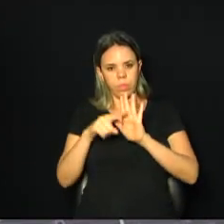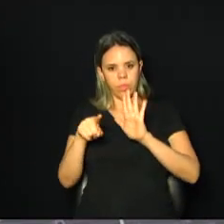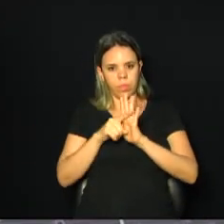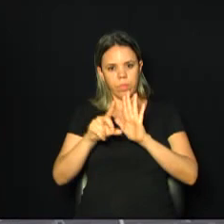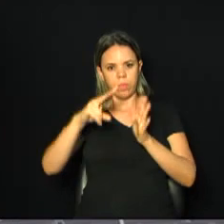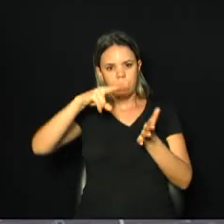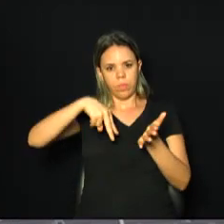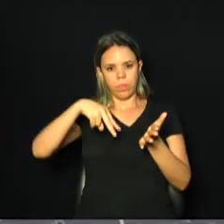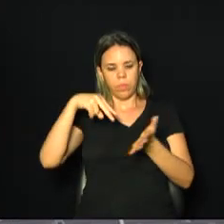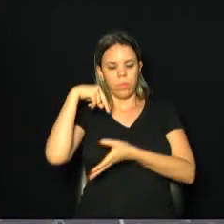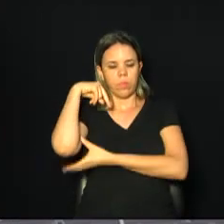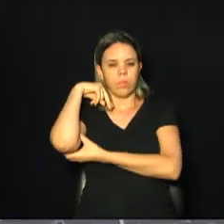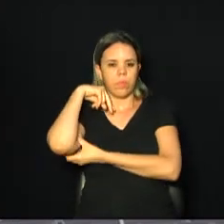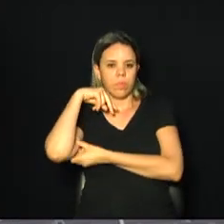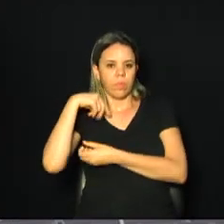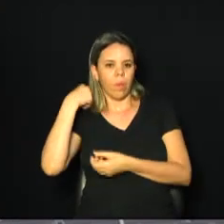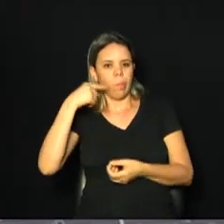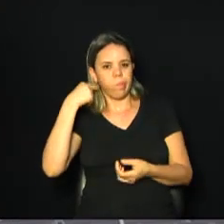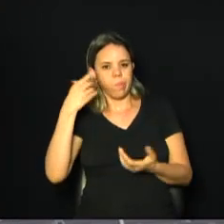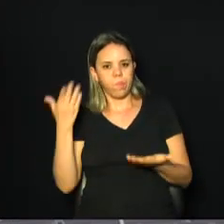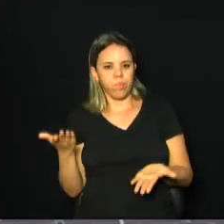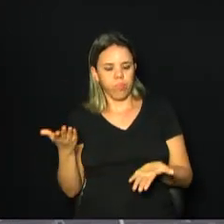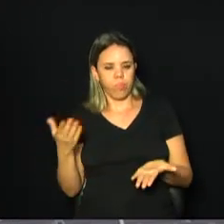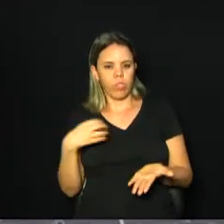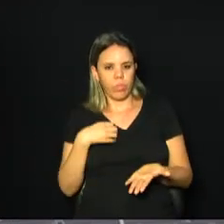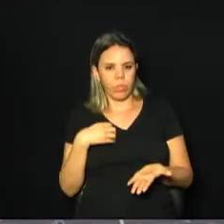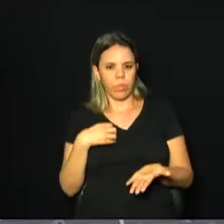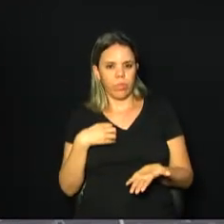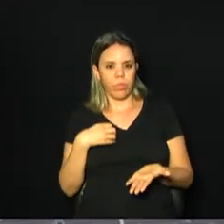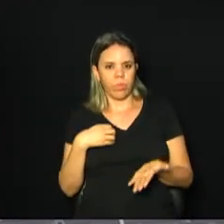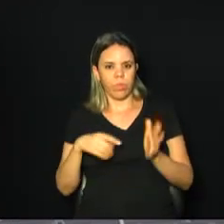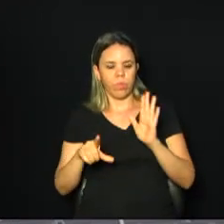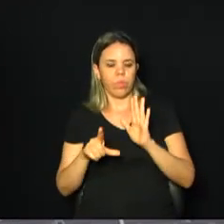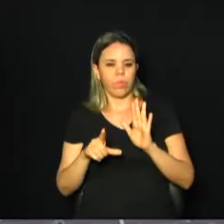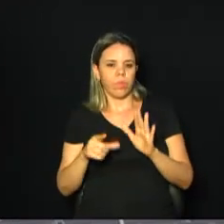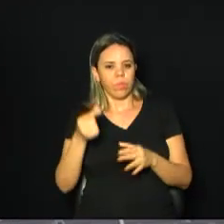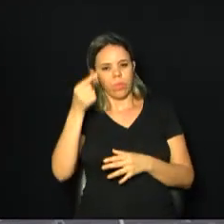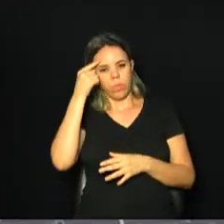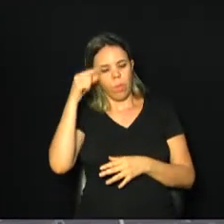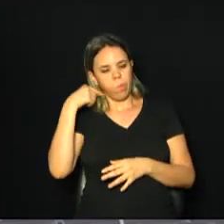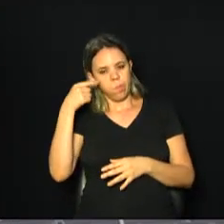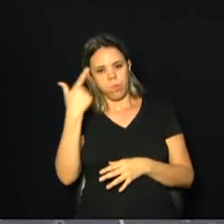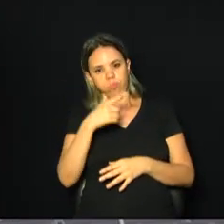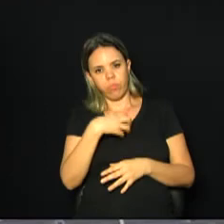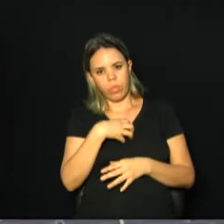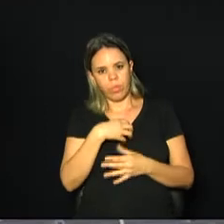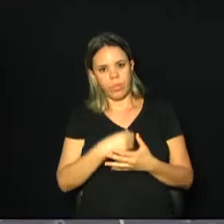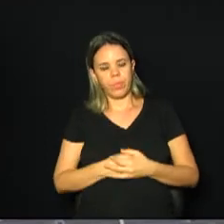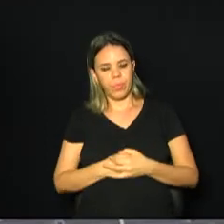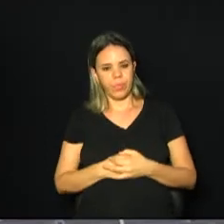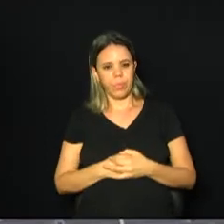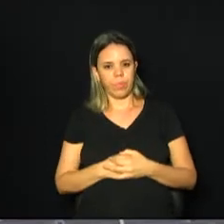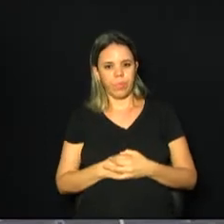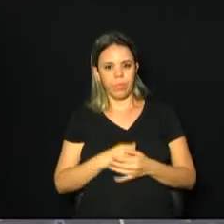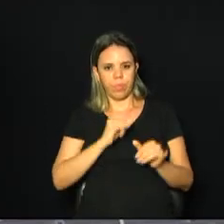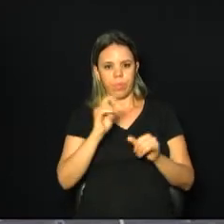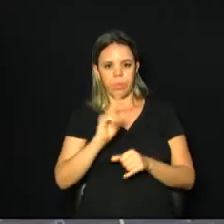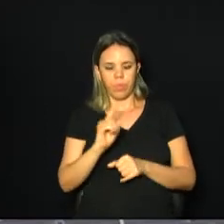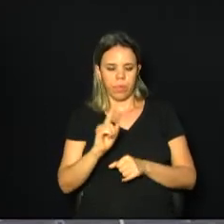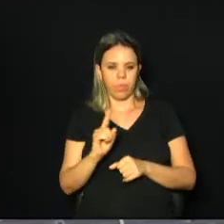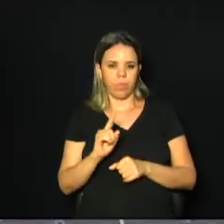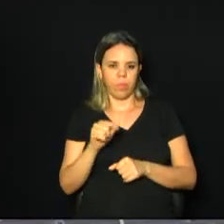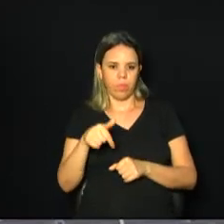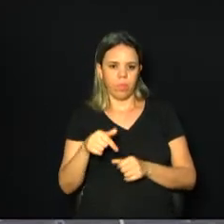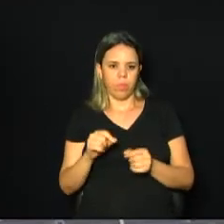leio como advogado é de uma forma, e você, como leigo da advocacia, é de outra forma. De outra forma. Eu tenho que dizer, não, Carlos, isso